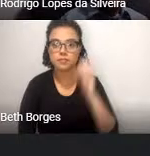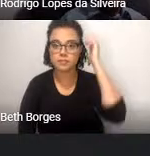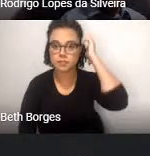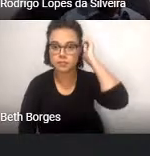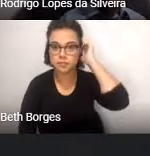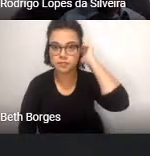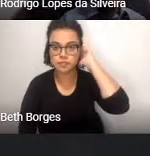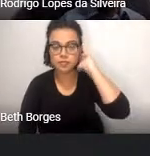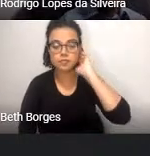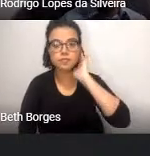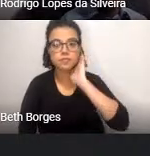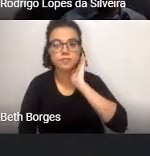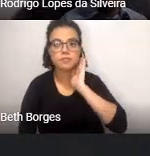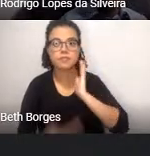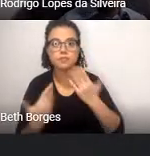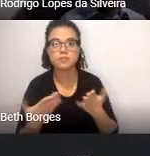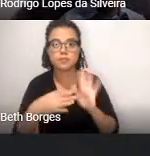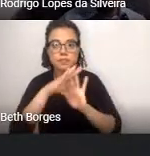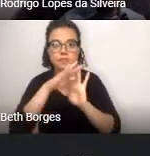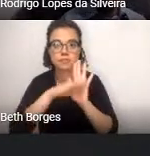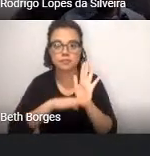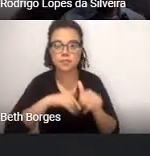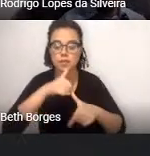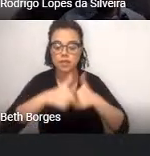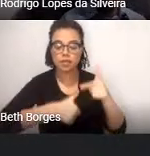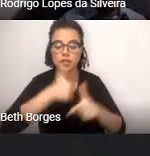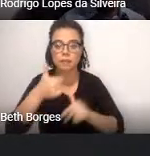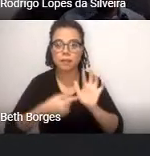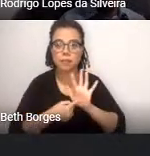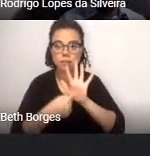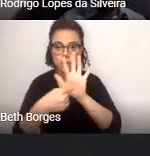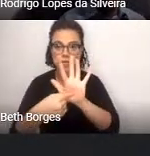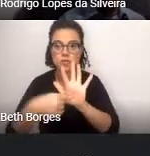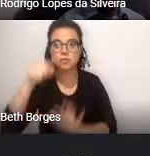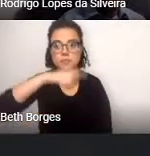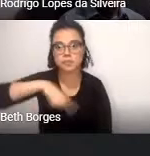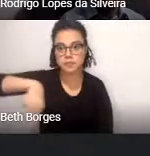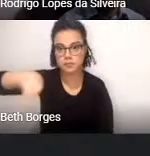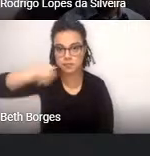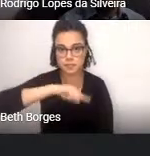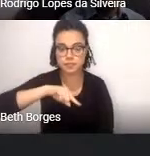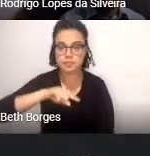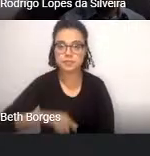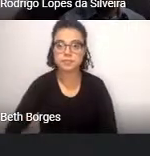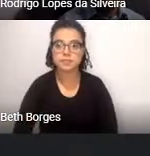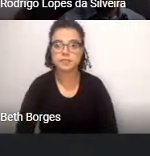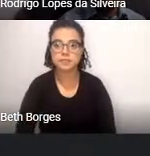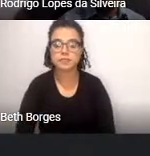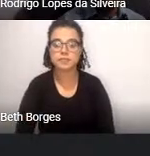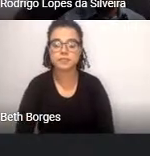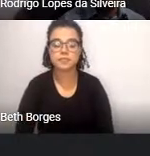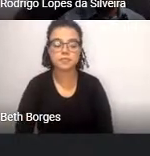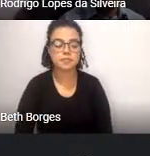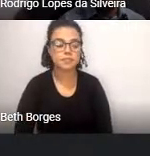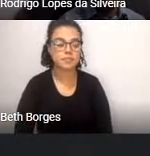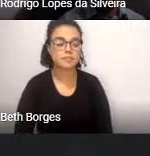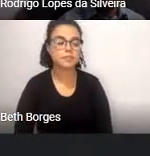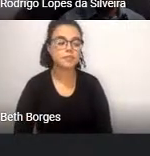Então, esse é meu protocolo, estou apresentando para vocês. É o protocolo RLS. Pode dar mais uma clicada?